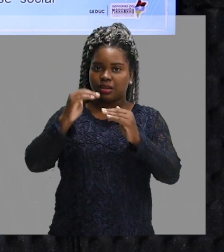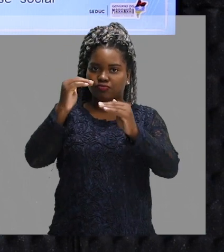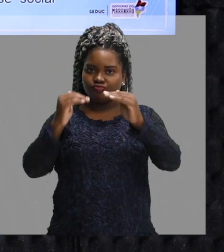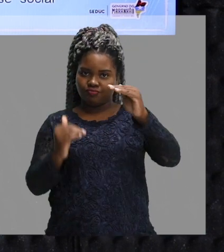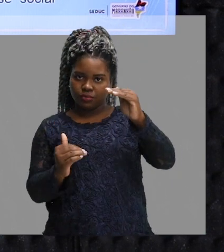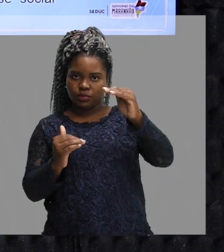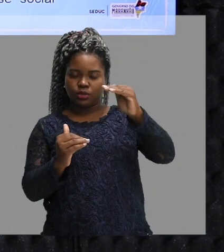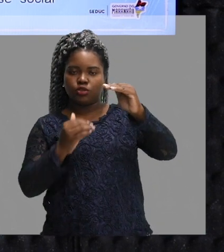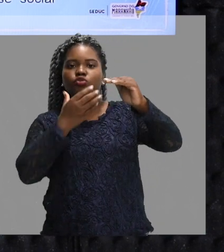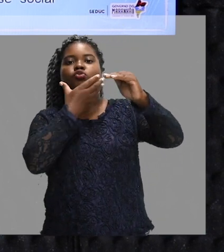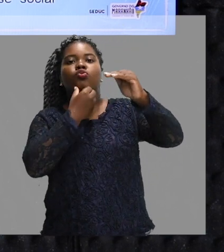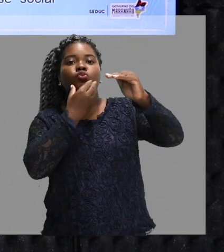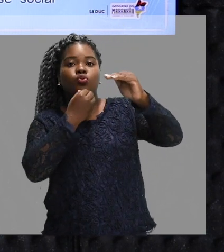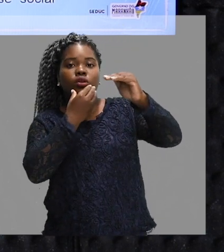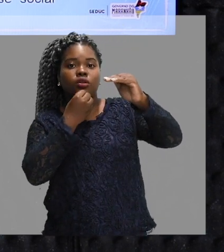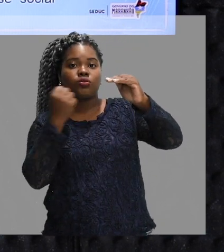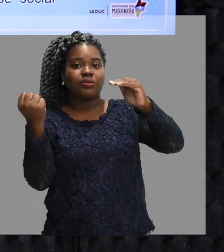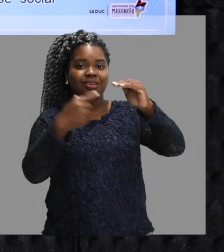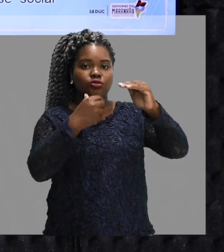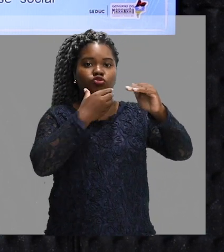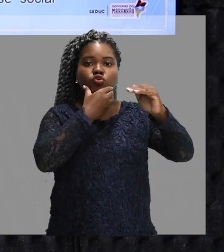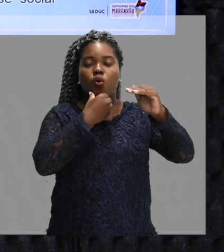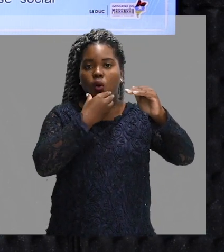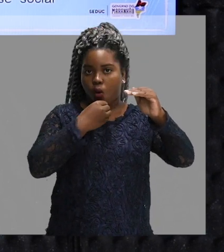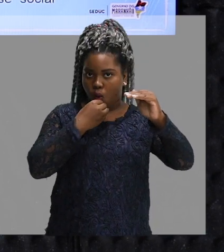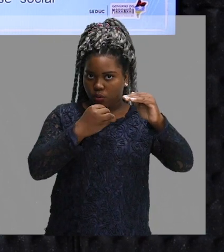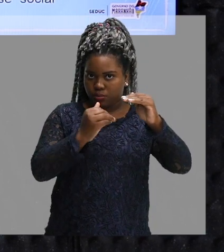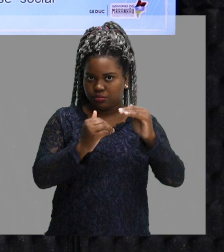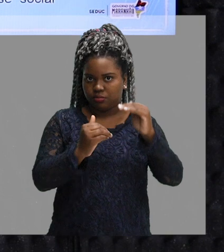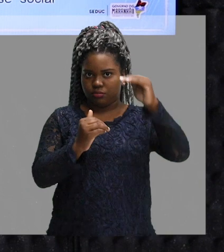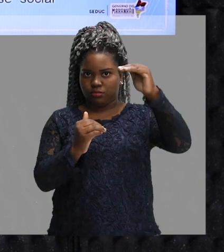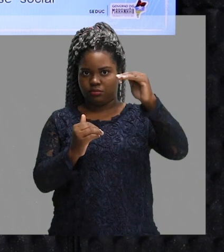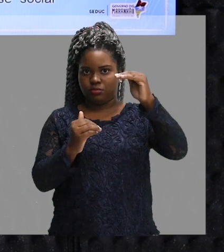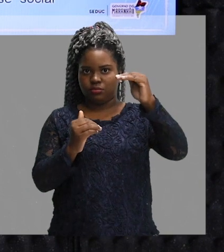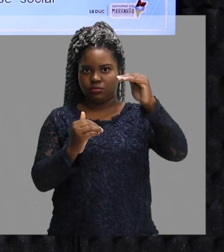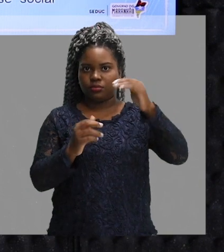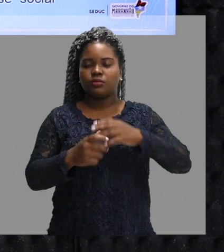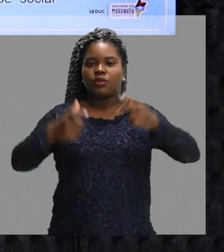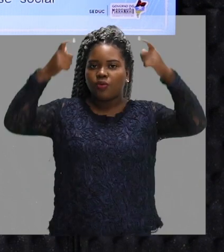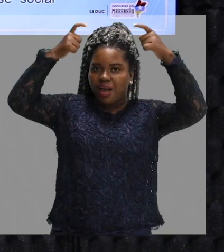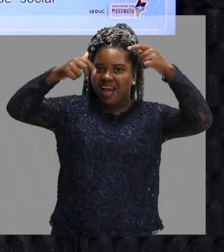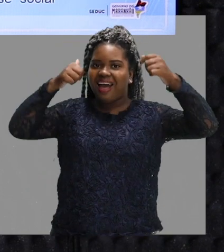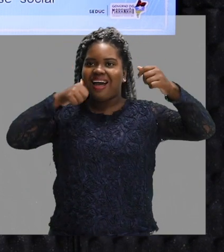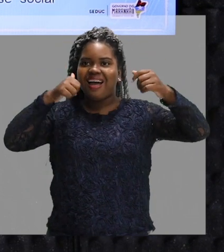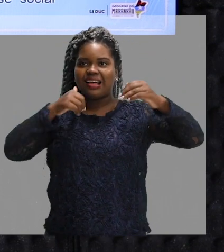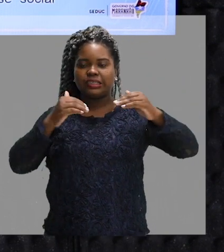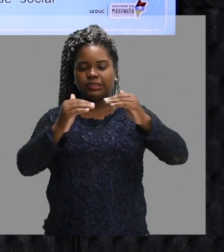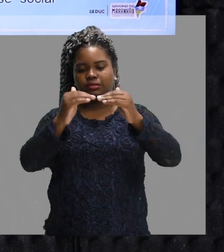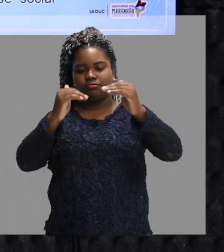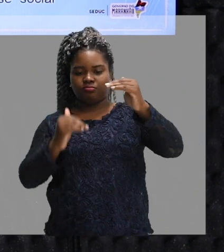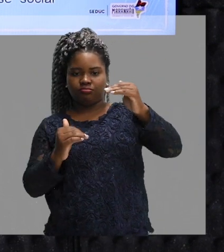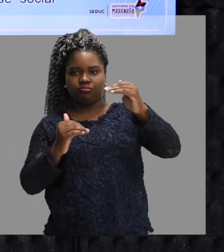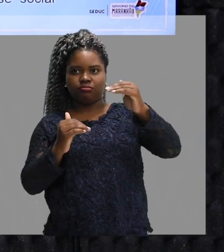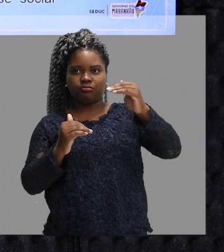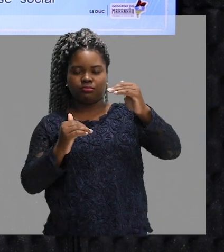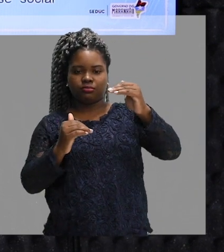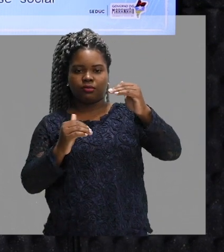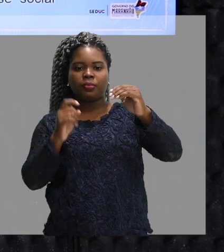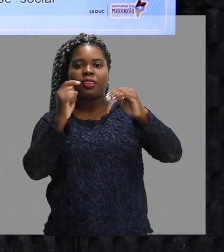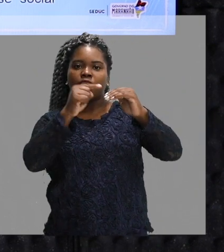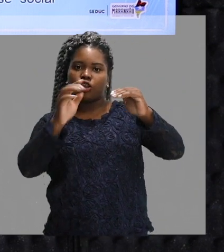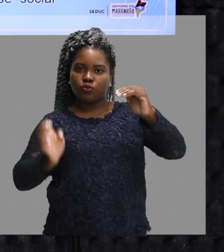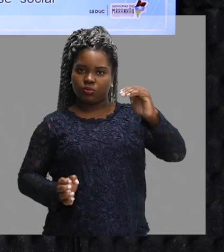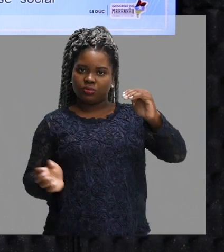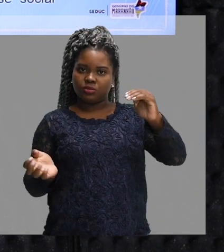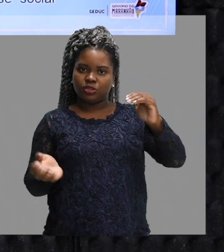ser que esta mulher fosse de uma classe social mais alta. Então, a rainha era representada aqui, enquanto um escravo, homem, era representado em